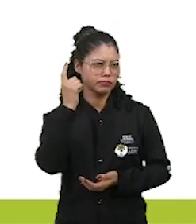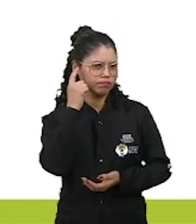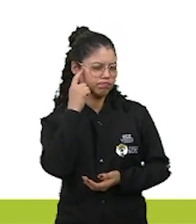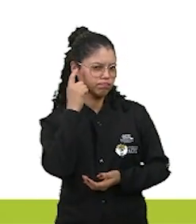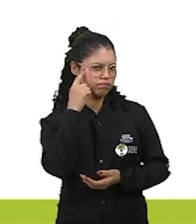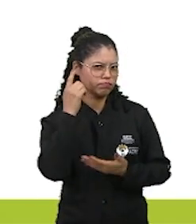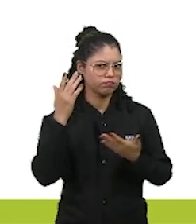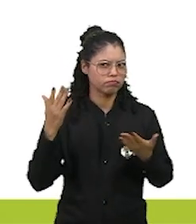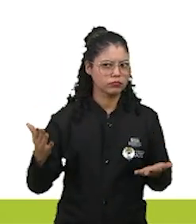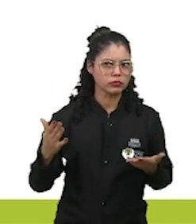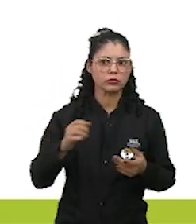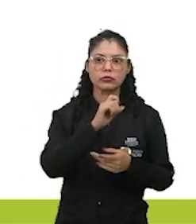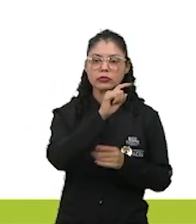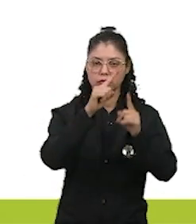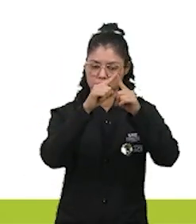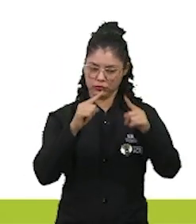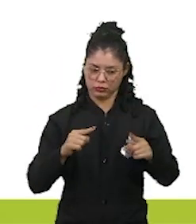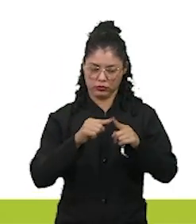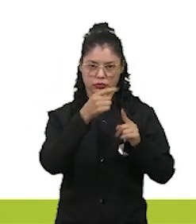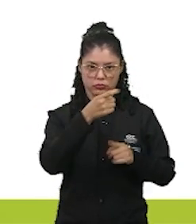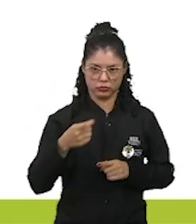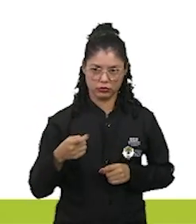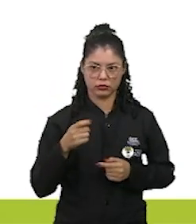na variação ΔX,